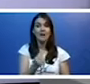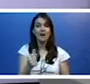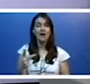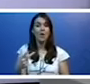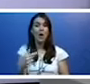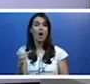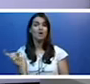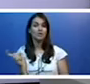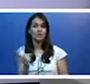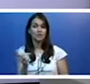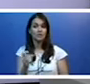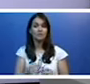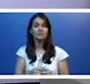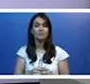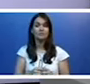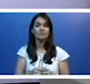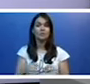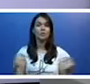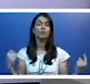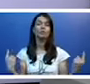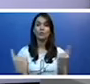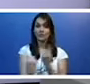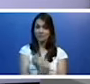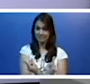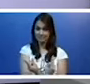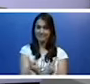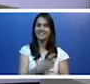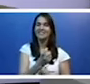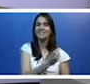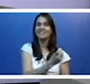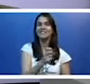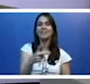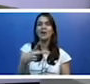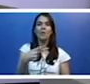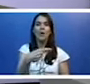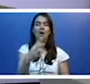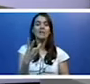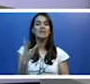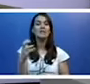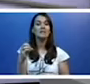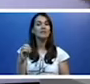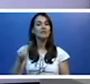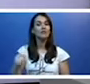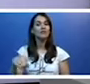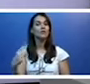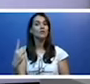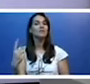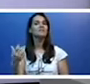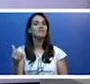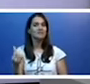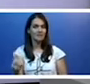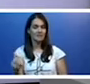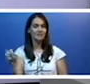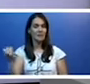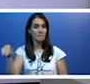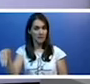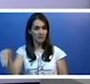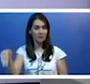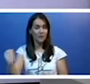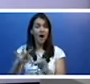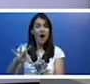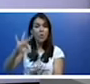trocando os dois de lado ao mesmo tempo né x = 30,16 metros que a altura